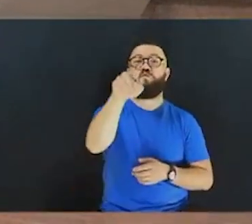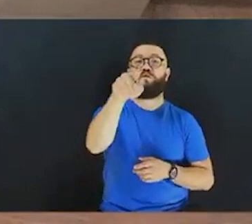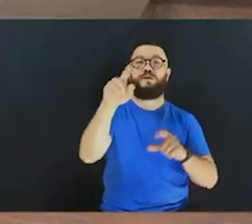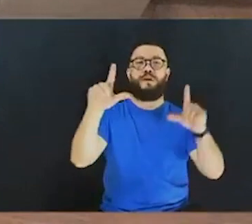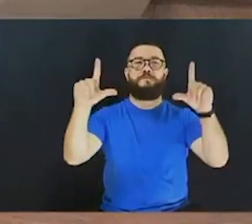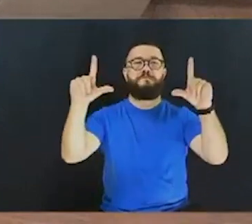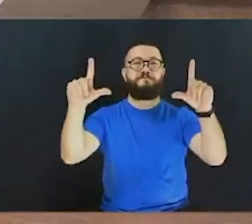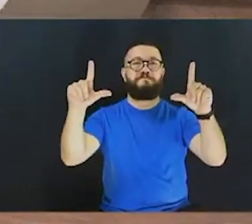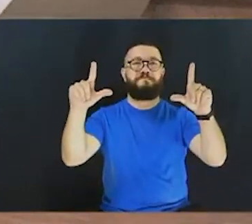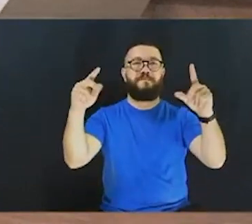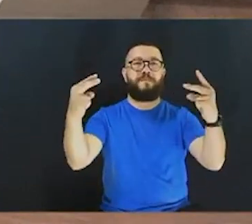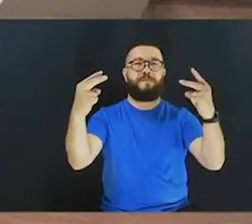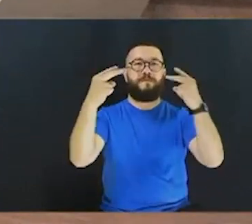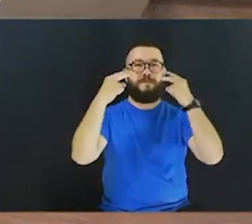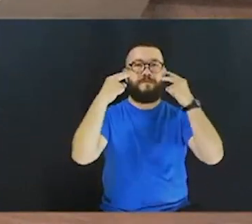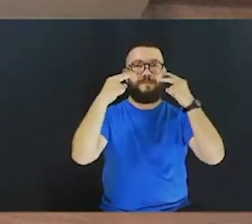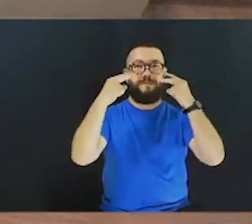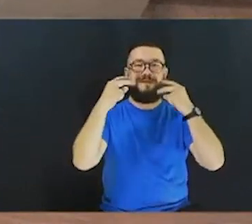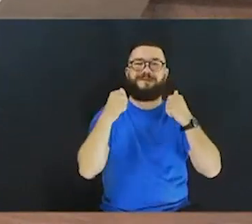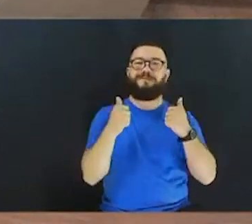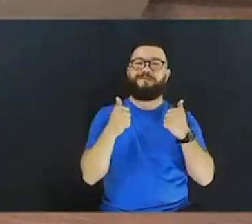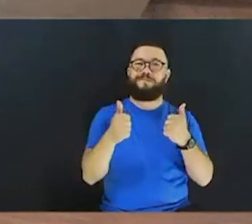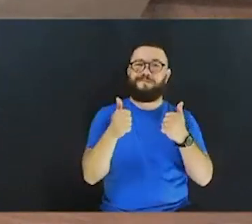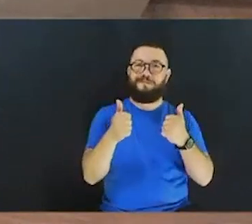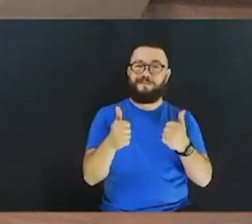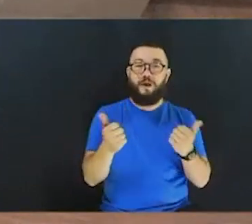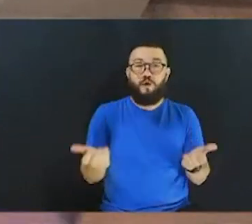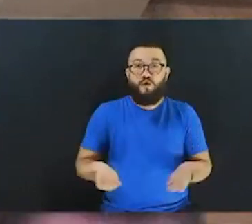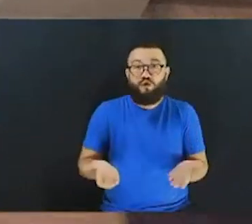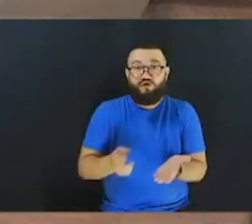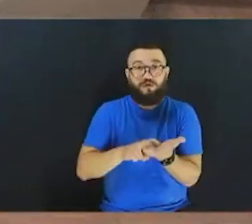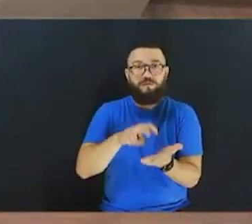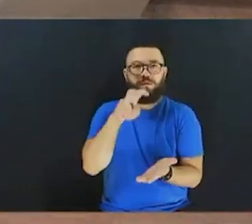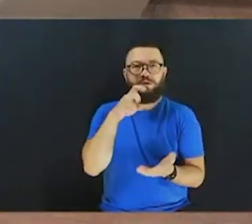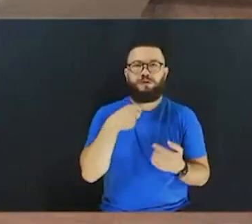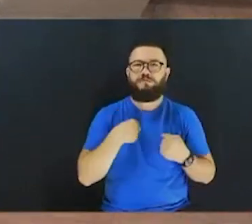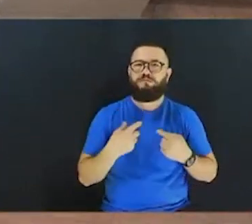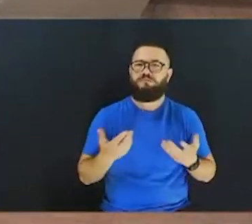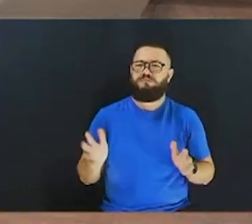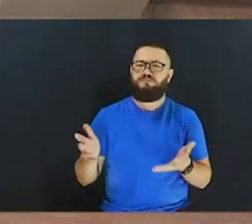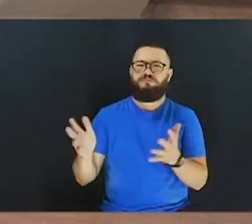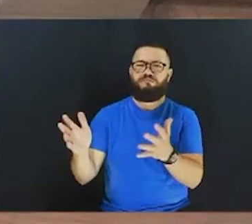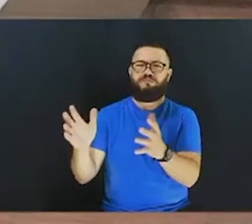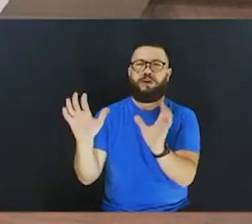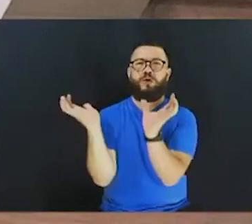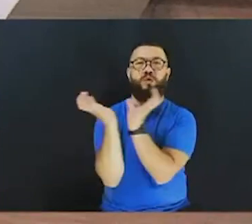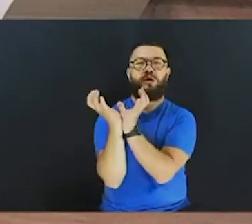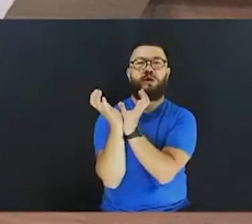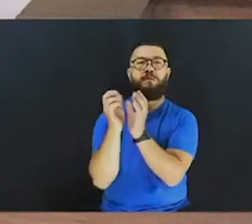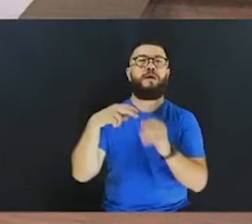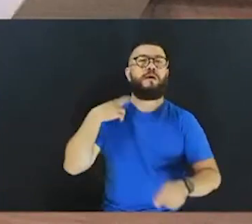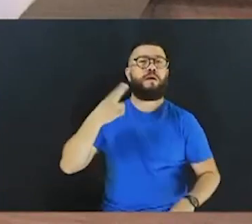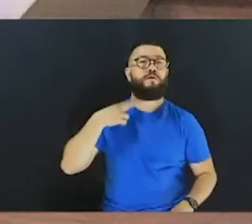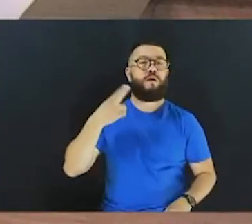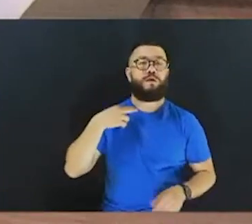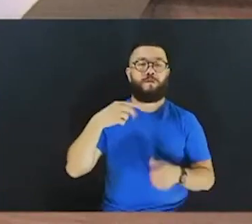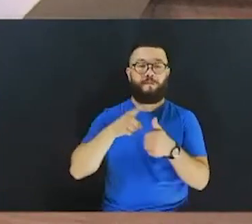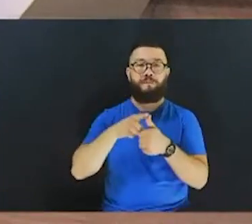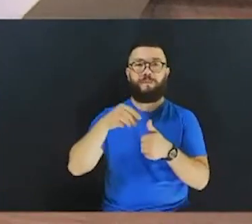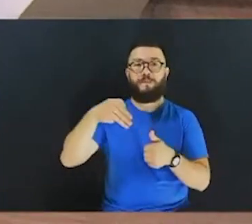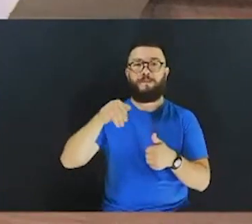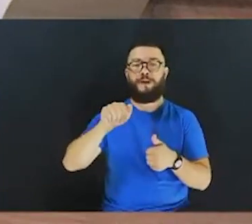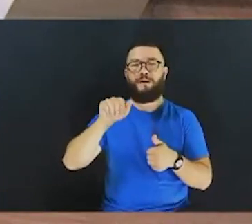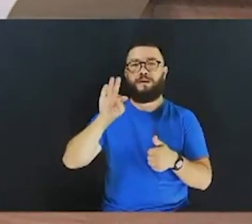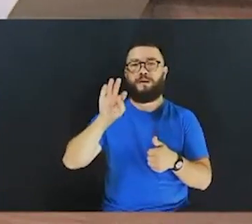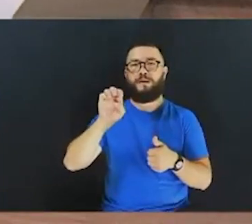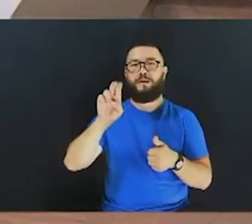trago aqui nesta manhã uma homenagem aos advogados Matheus, Luiz Guilherme, Edson e André,